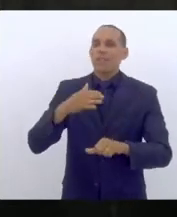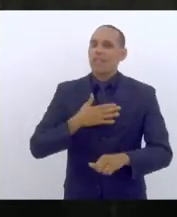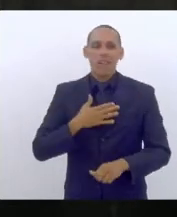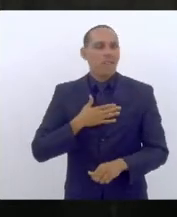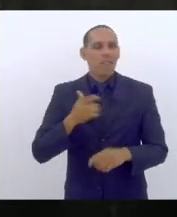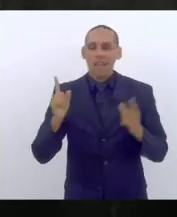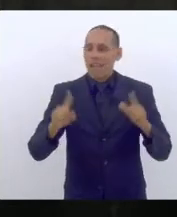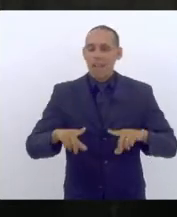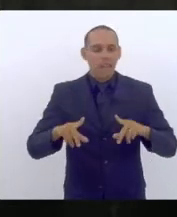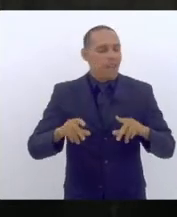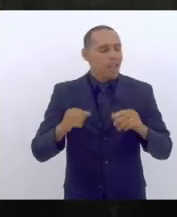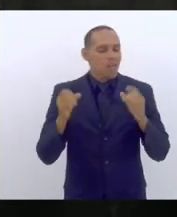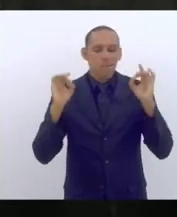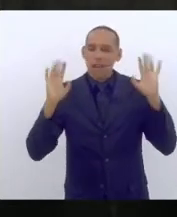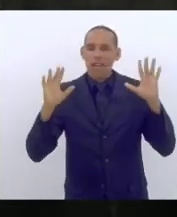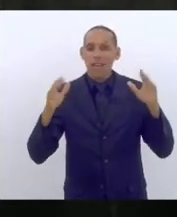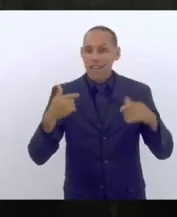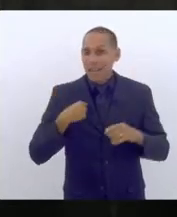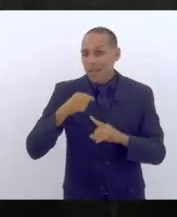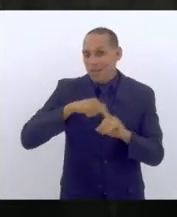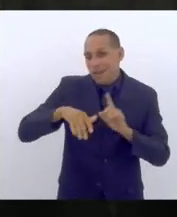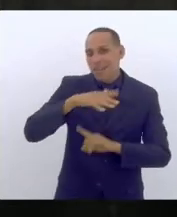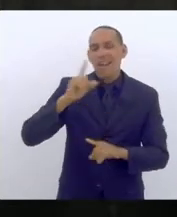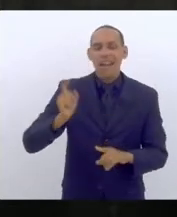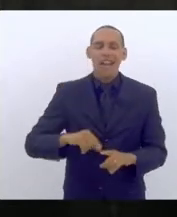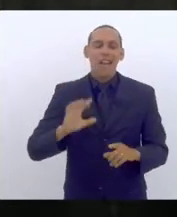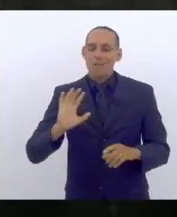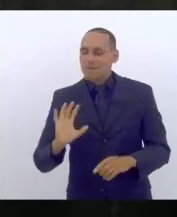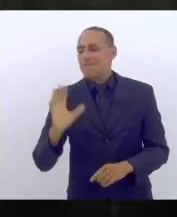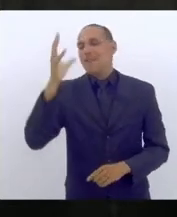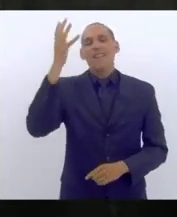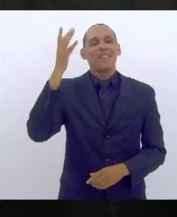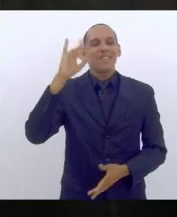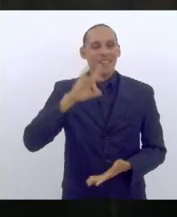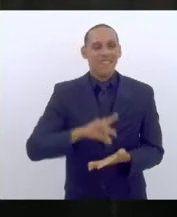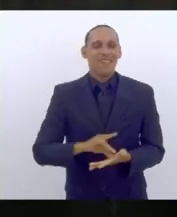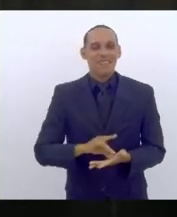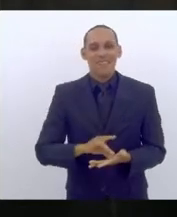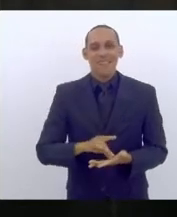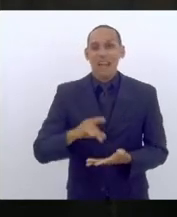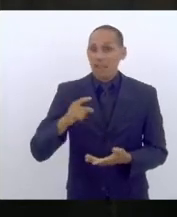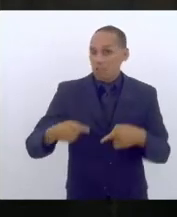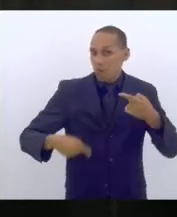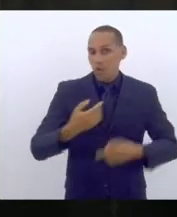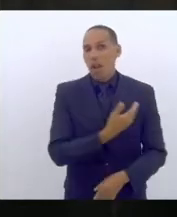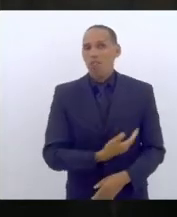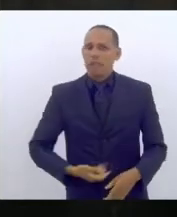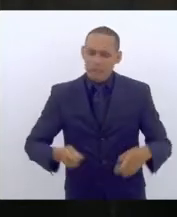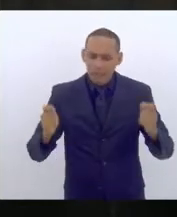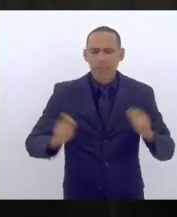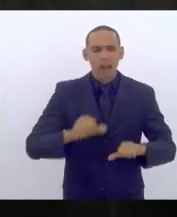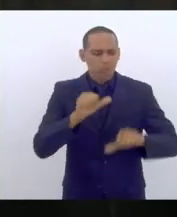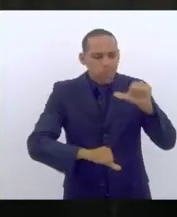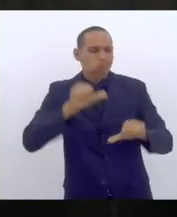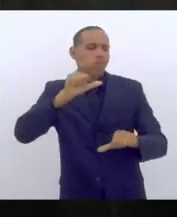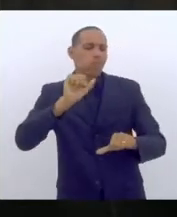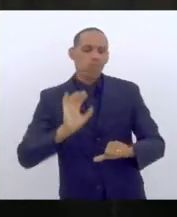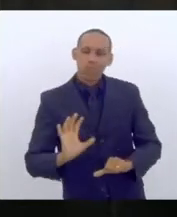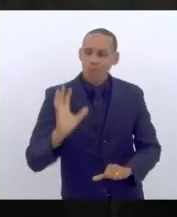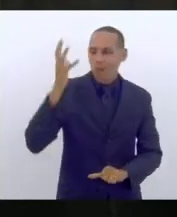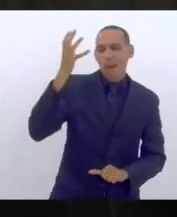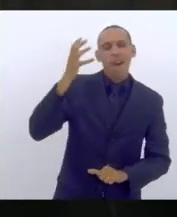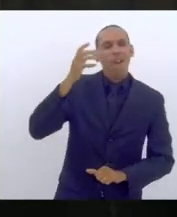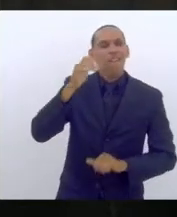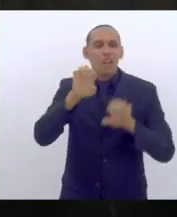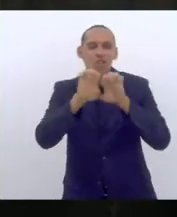como uma socialista é revolucionário é uma política pública pode deve revolucionar as